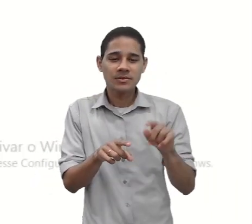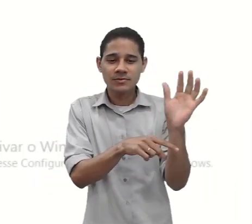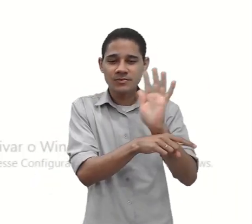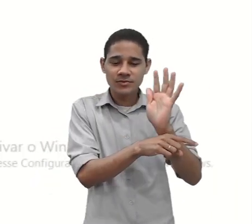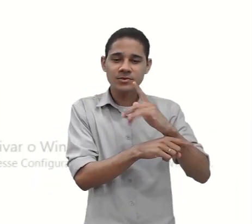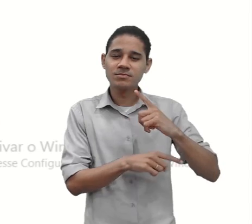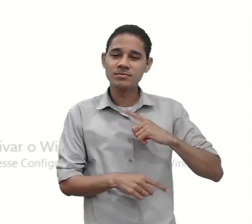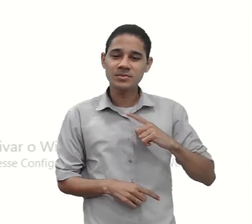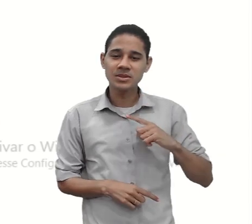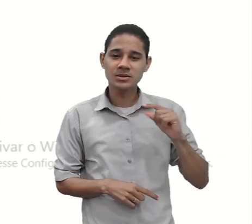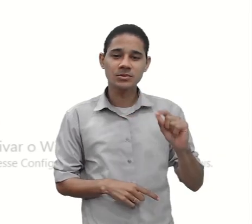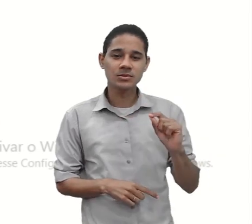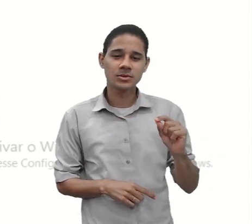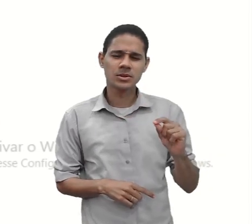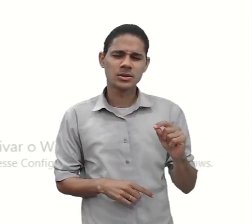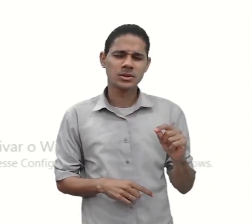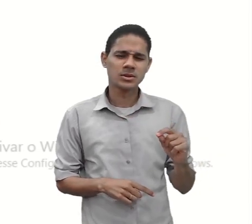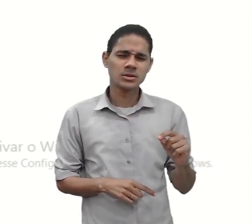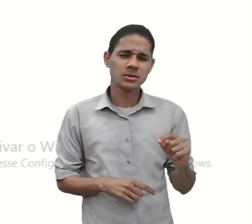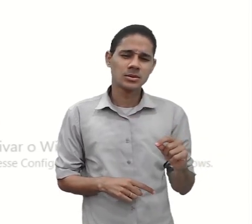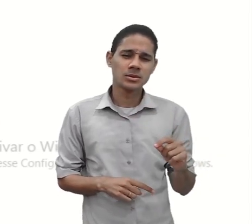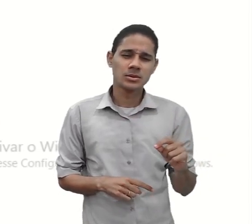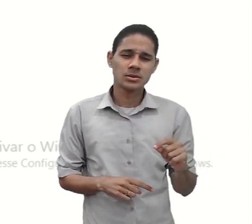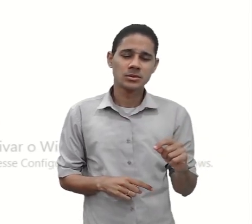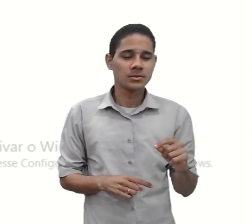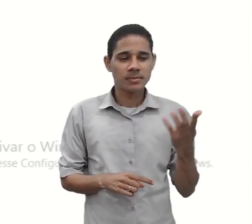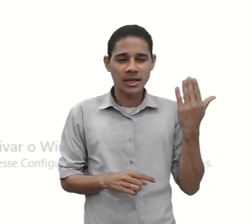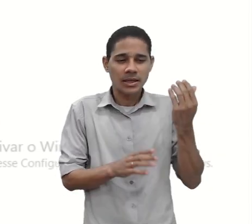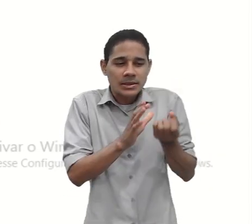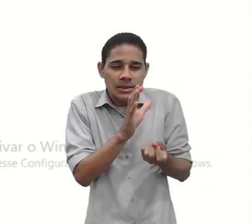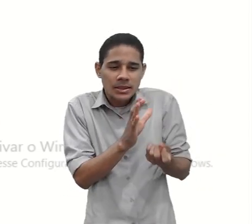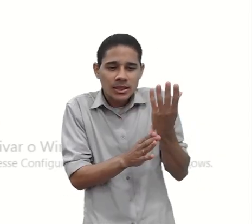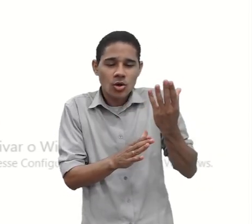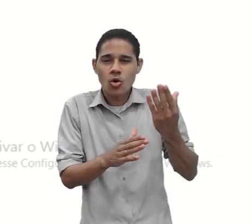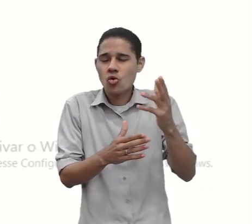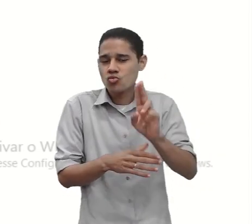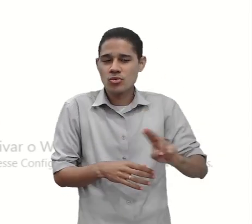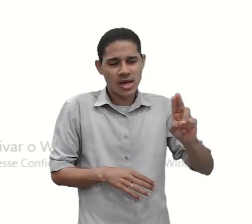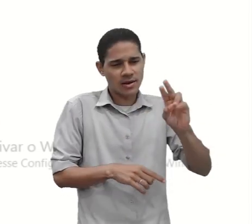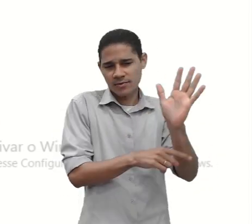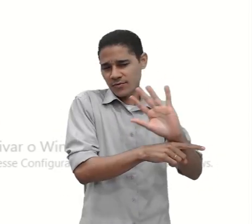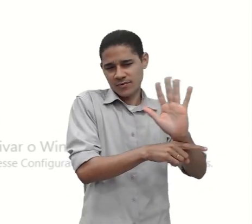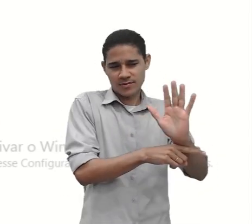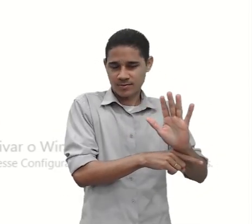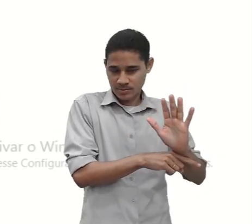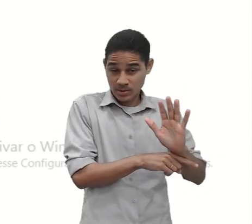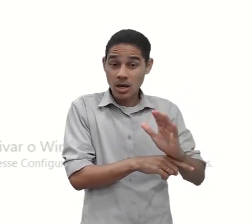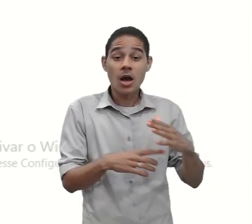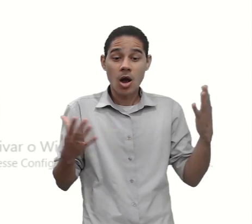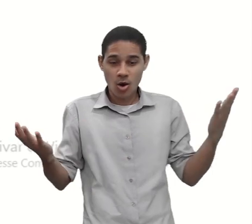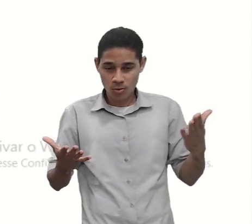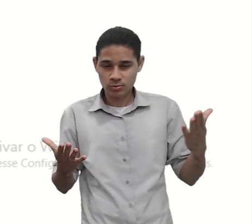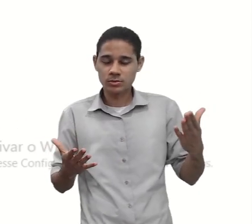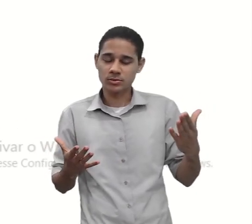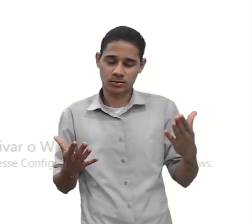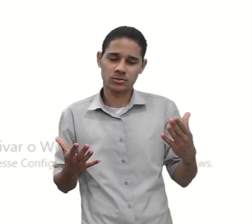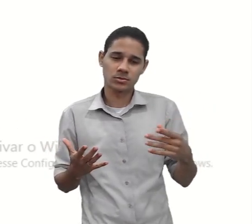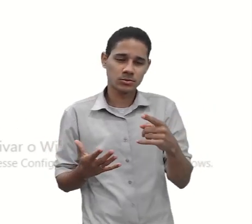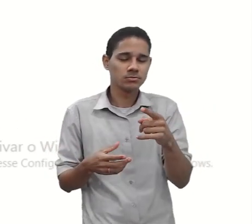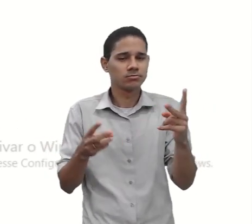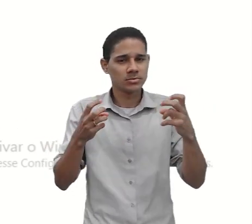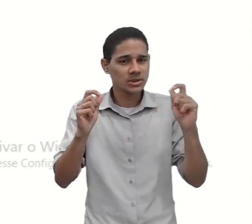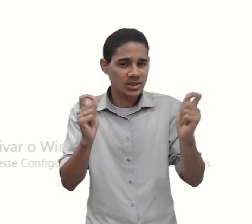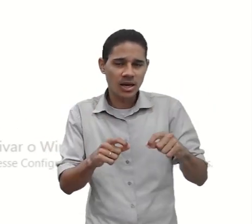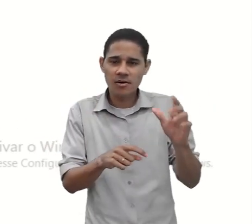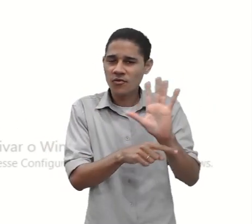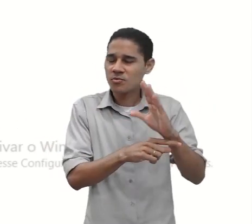cinematográficos, eles são muito utilizados, eles foram criados e utilizados muito no cinema, e hoje você pode perceber eles em